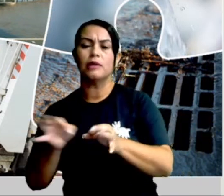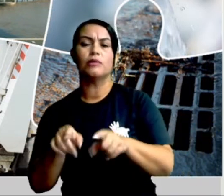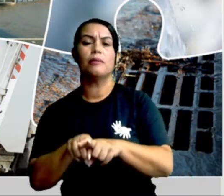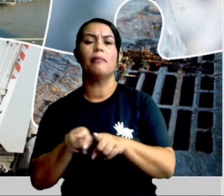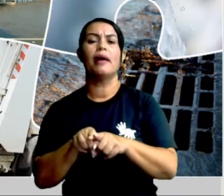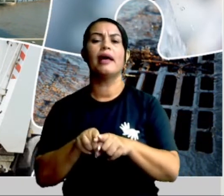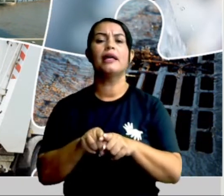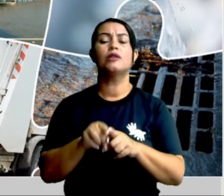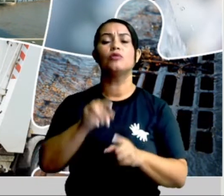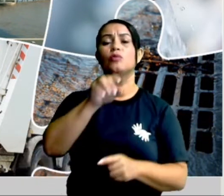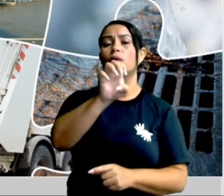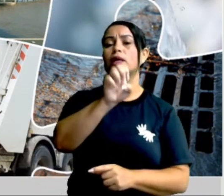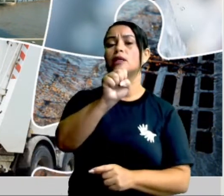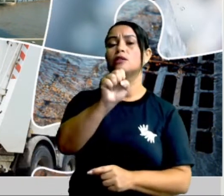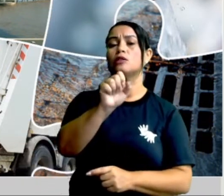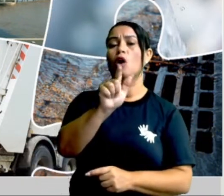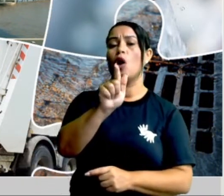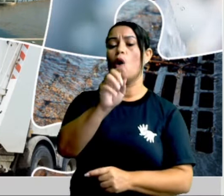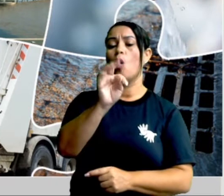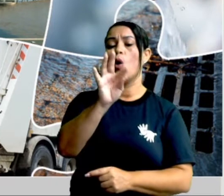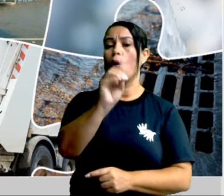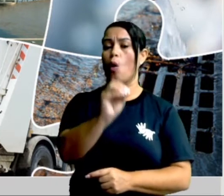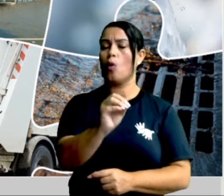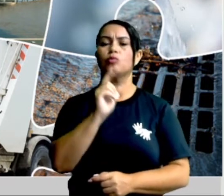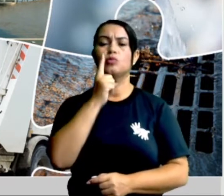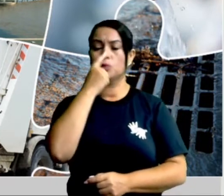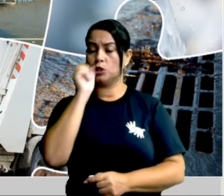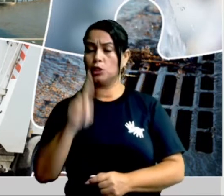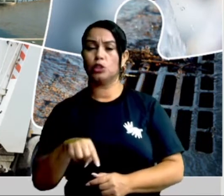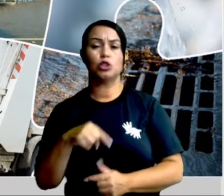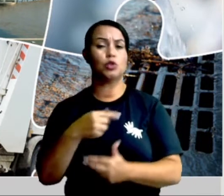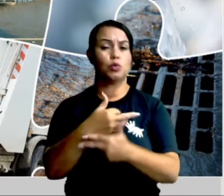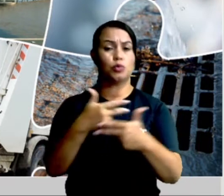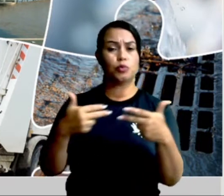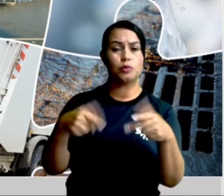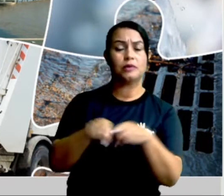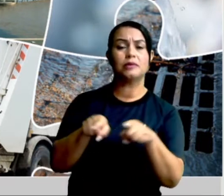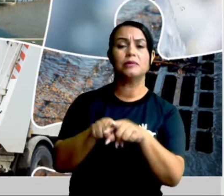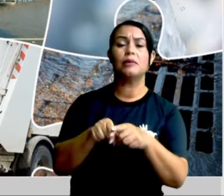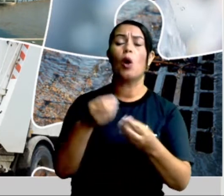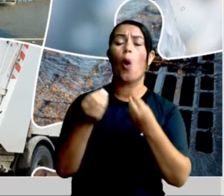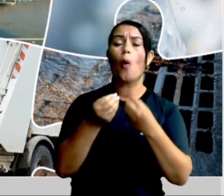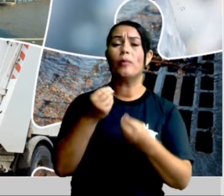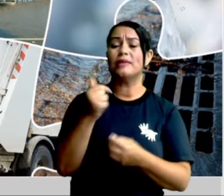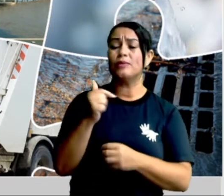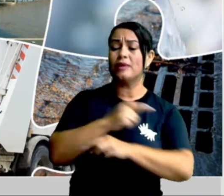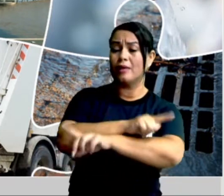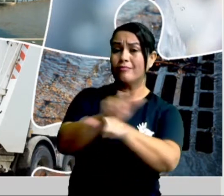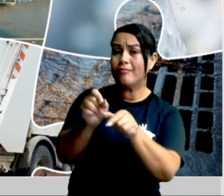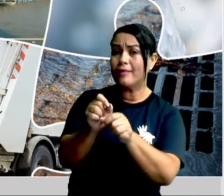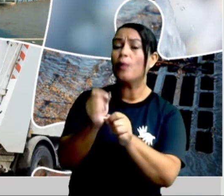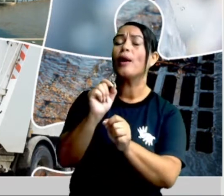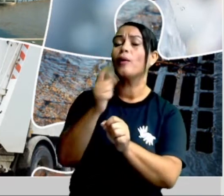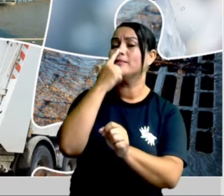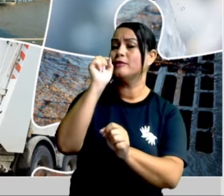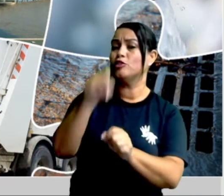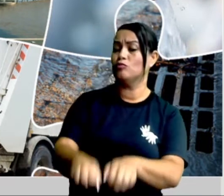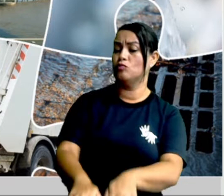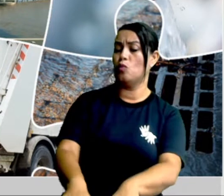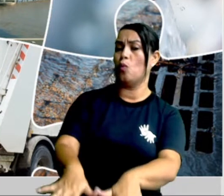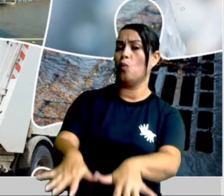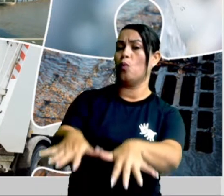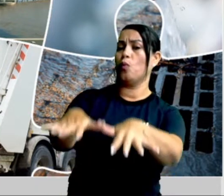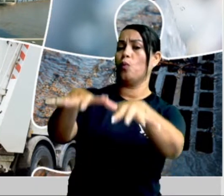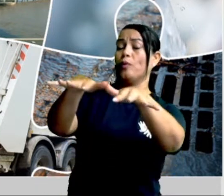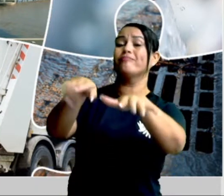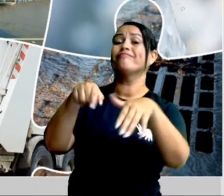tratamento desse esgoto, Porque se a gente não tem coleta de lixo, aquele lixo vai acabar se acumulando no nosso ambiente,